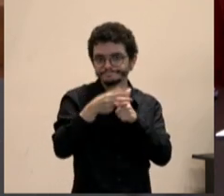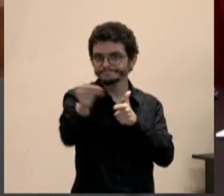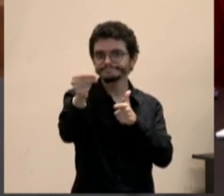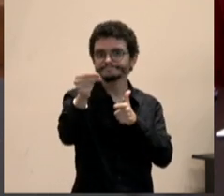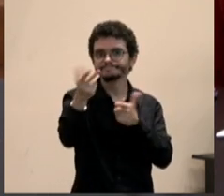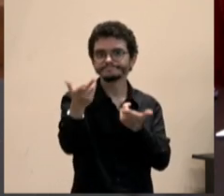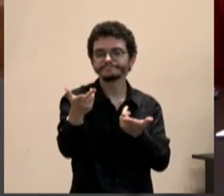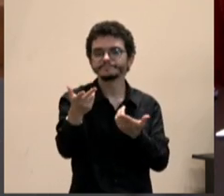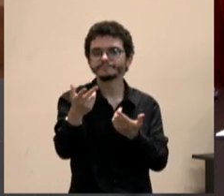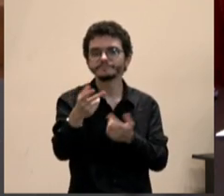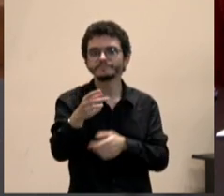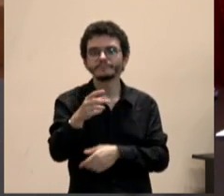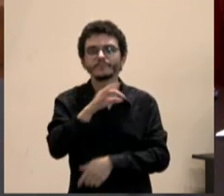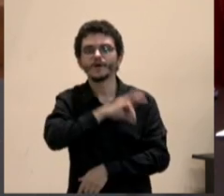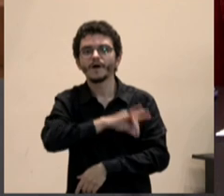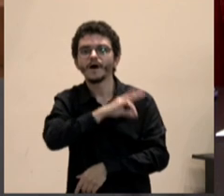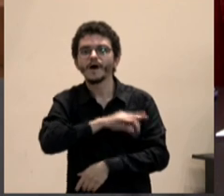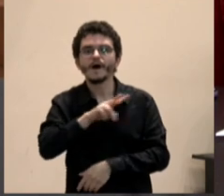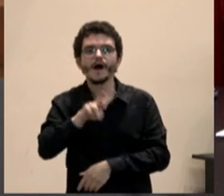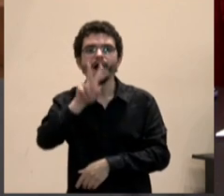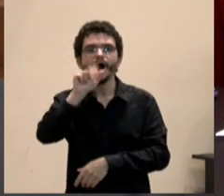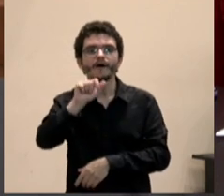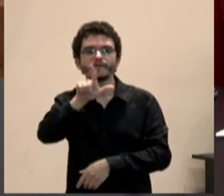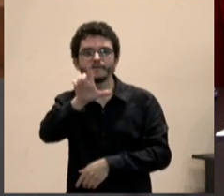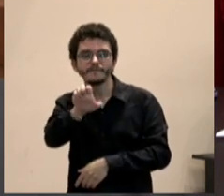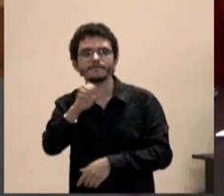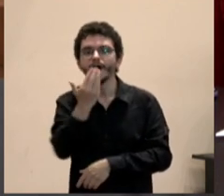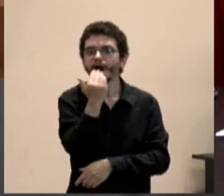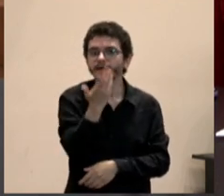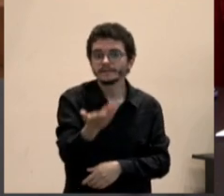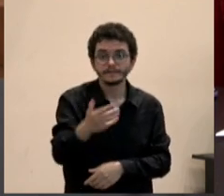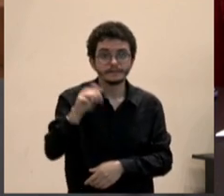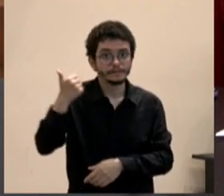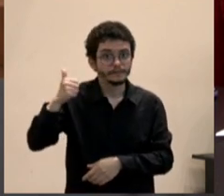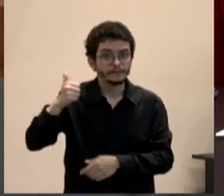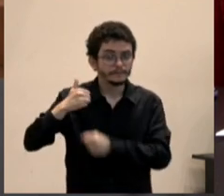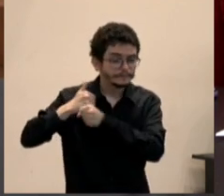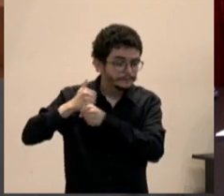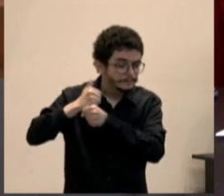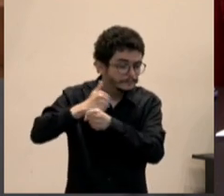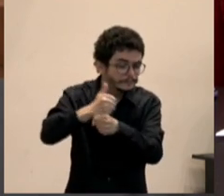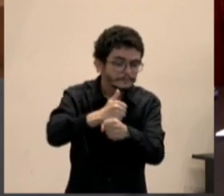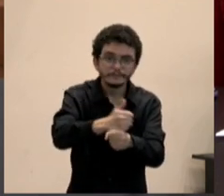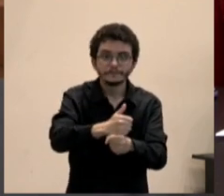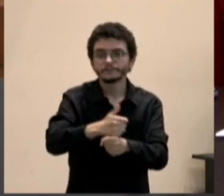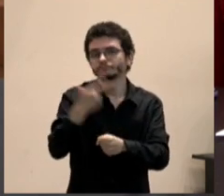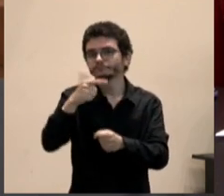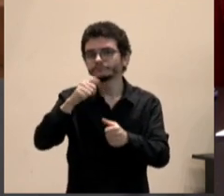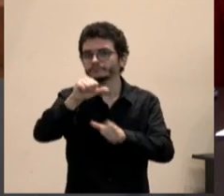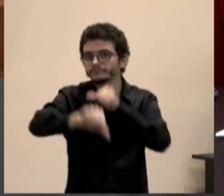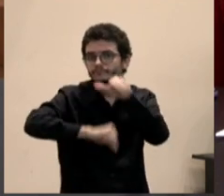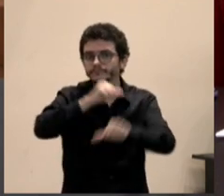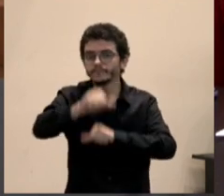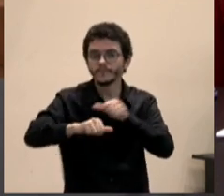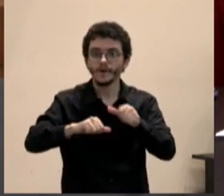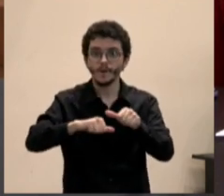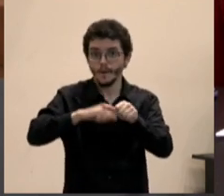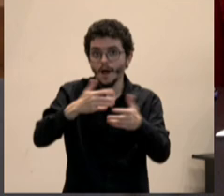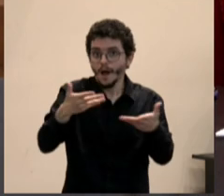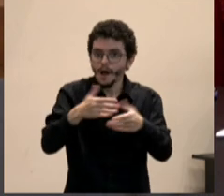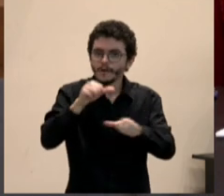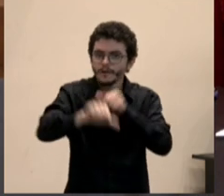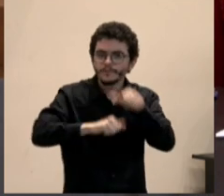vale alimentação que estava há 11 anos congelado, sem nenhum centavo de reajuste, passando de R$12 para